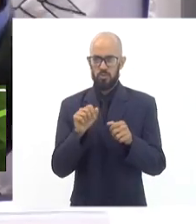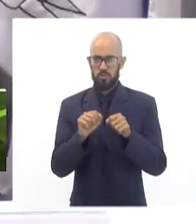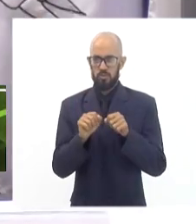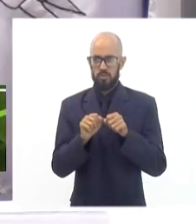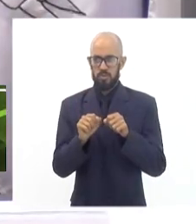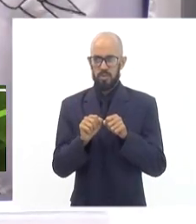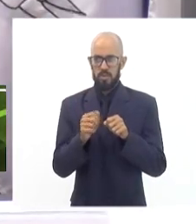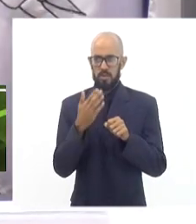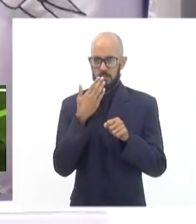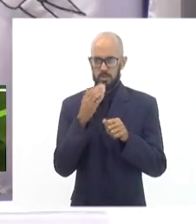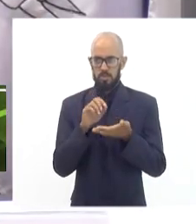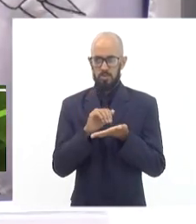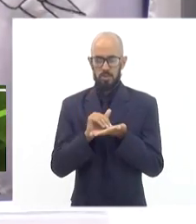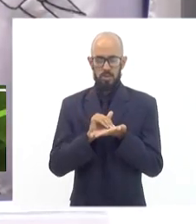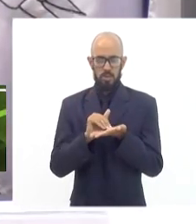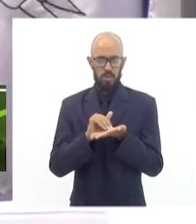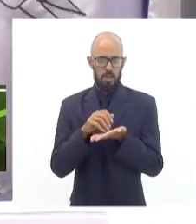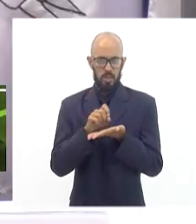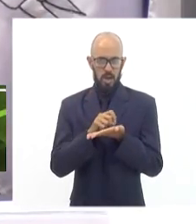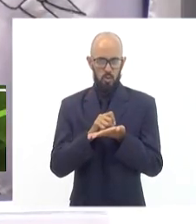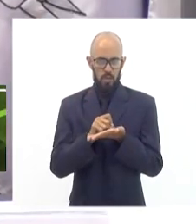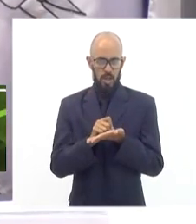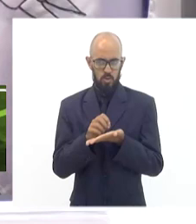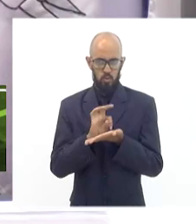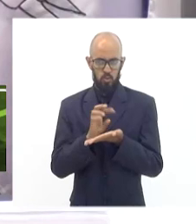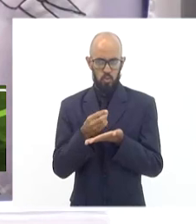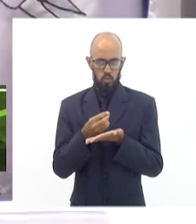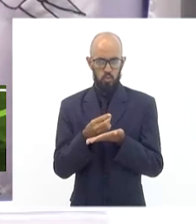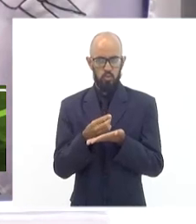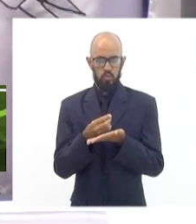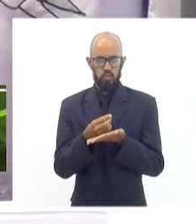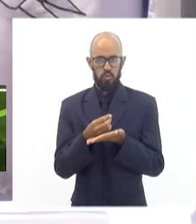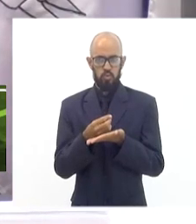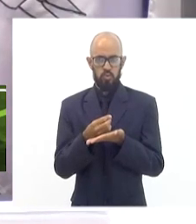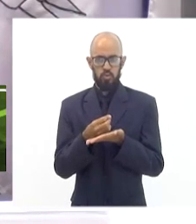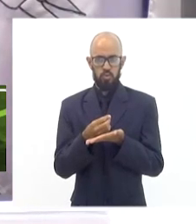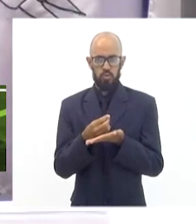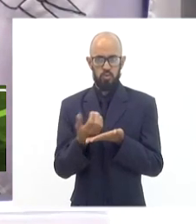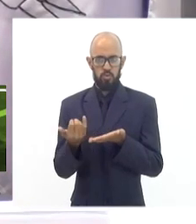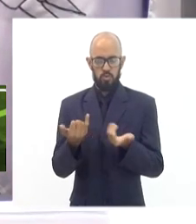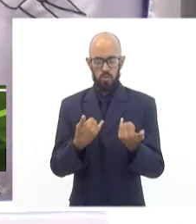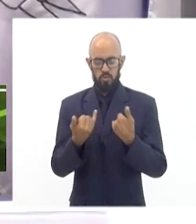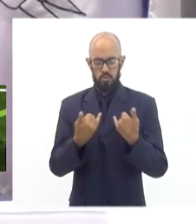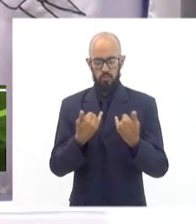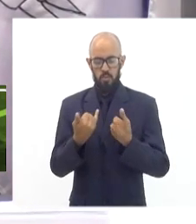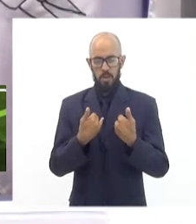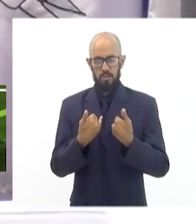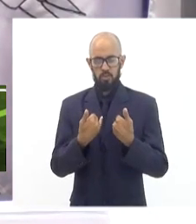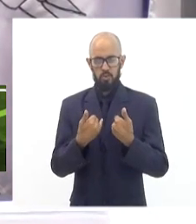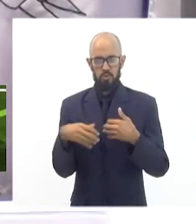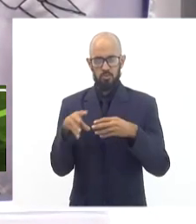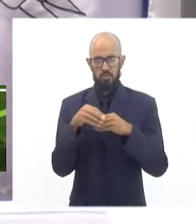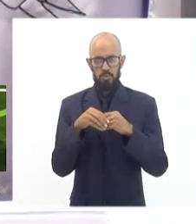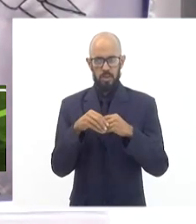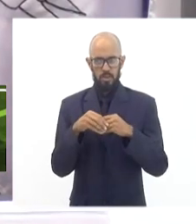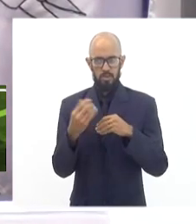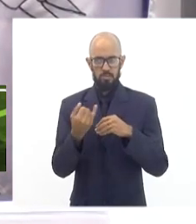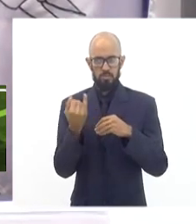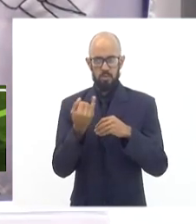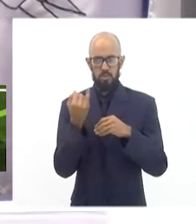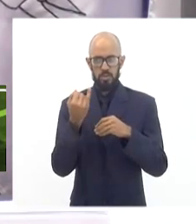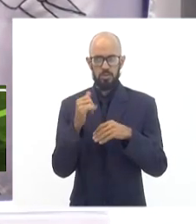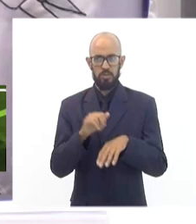pedi que a secretaria na parte todos nos deram informações suplementares de